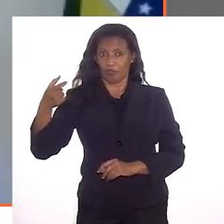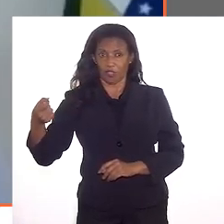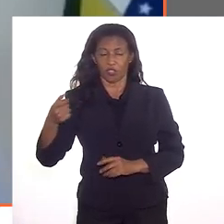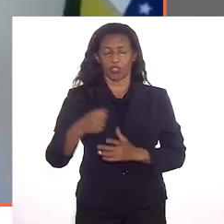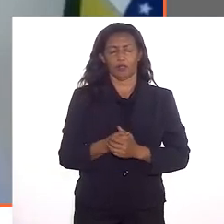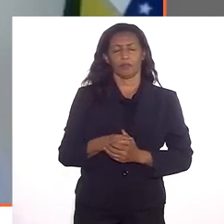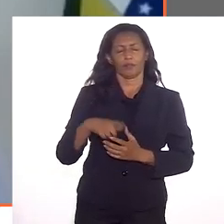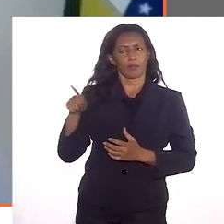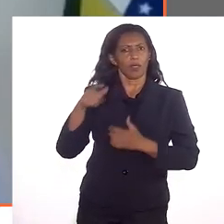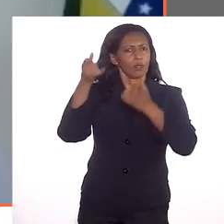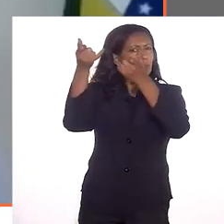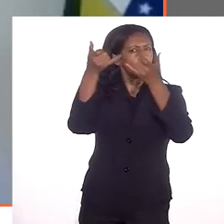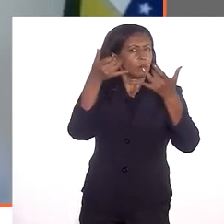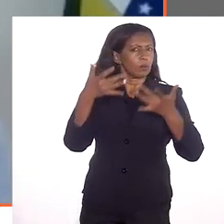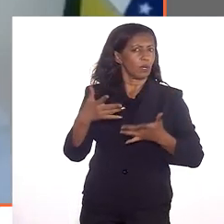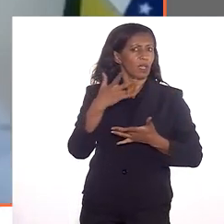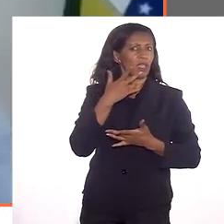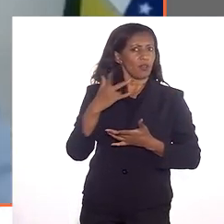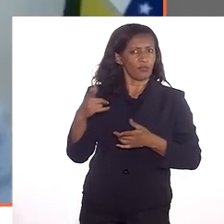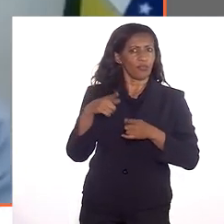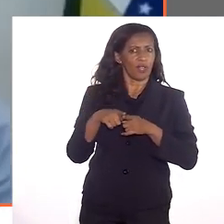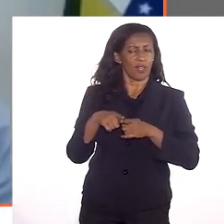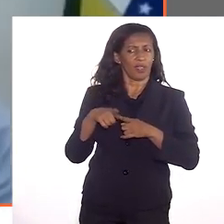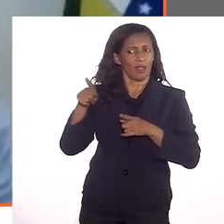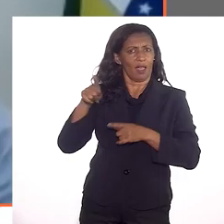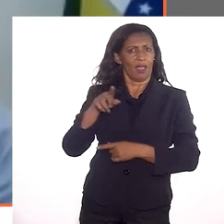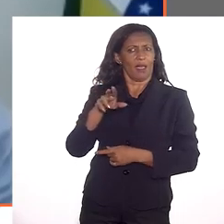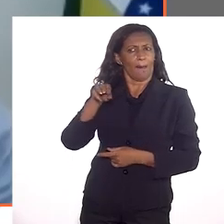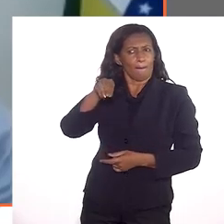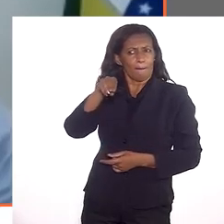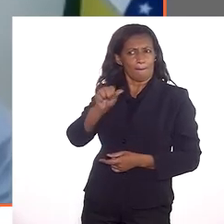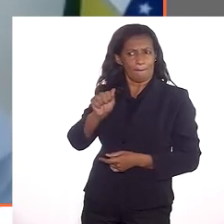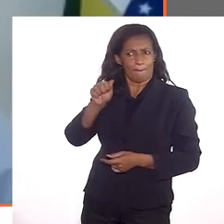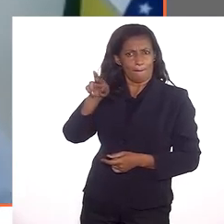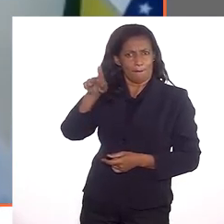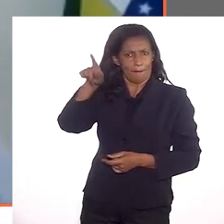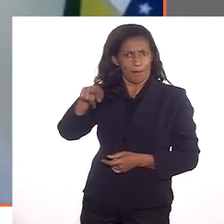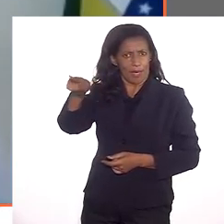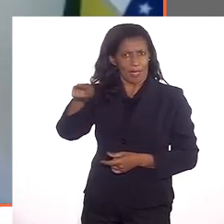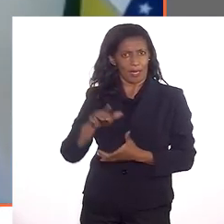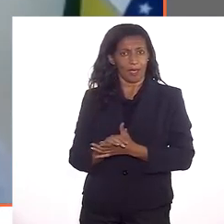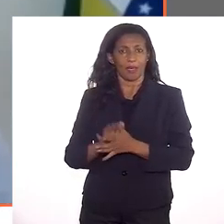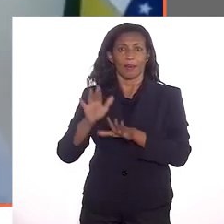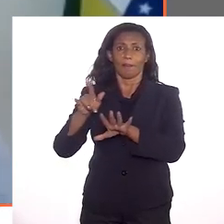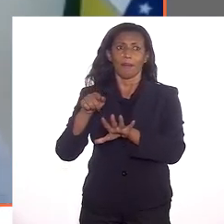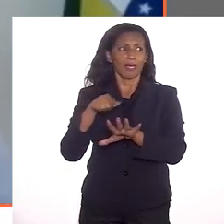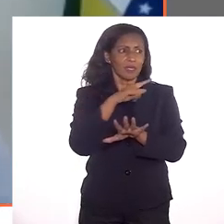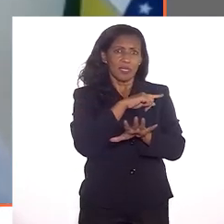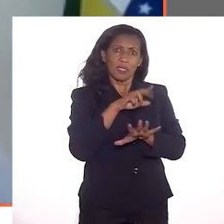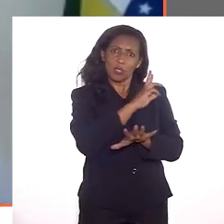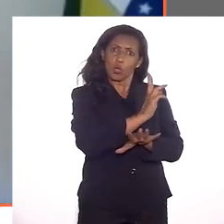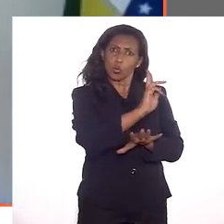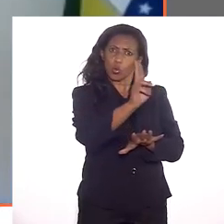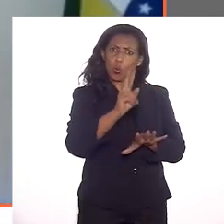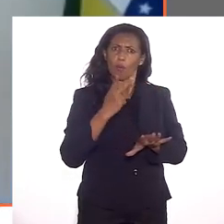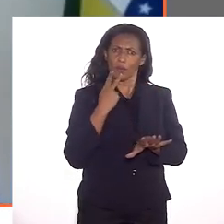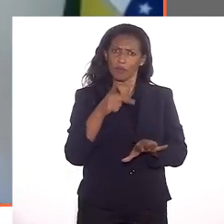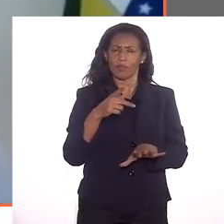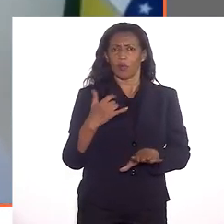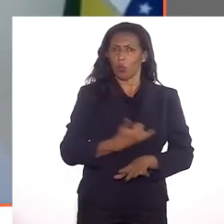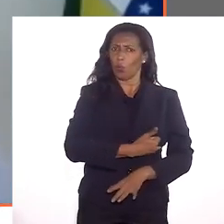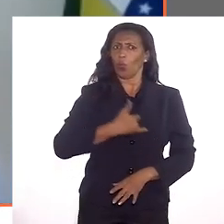justificativa, nós falamos exatamente sobre isso. Aliás, eu citei aqui a Rede da Maré, mas a Casa Fluminense que você citou também